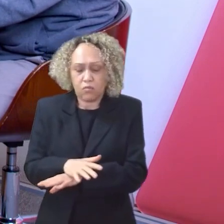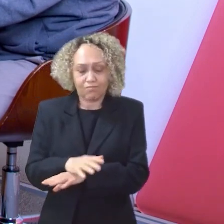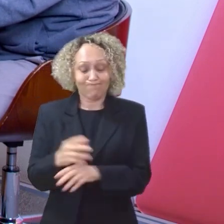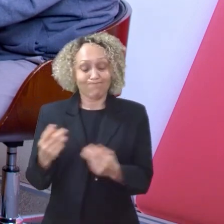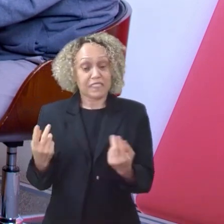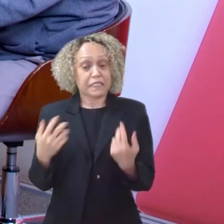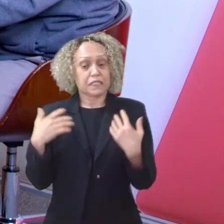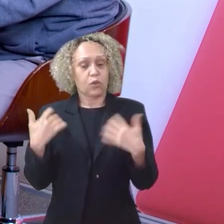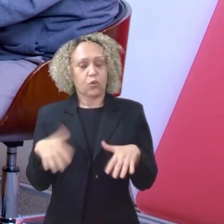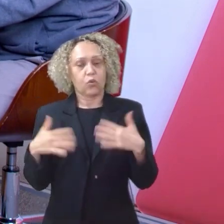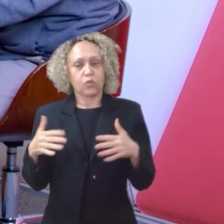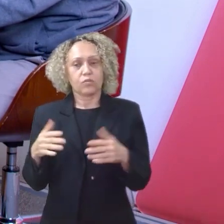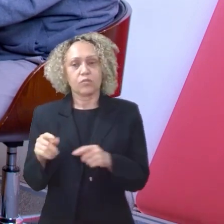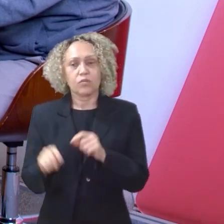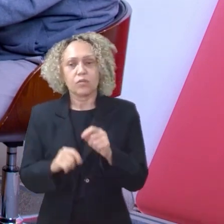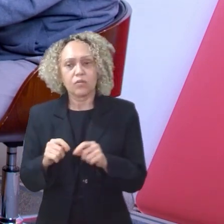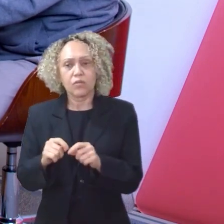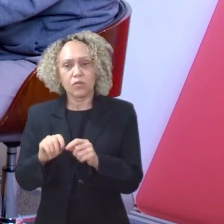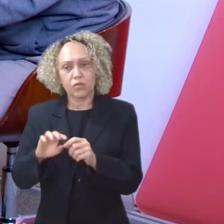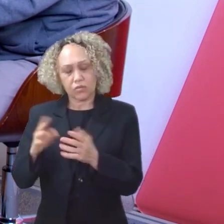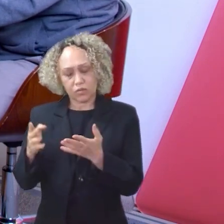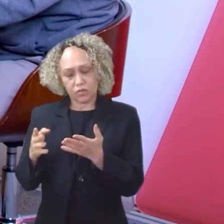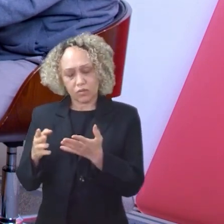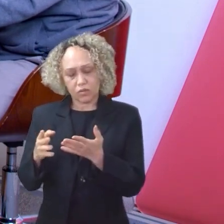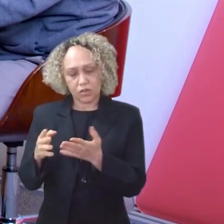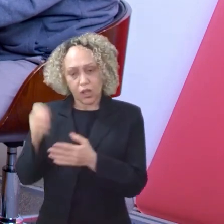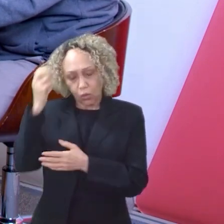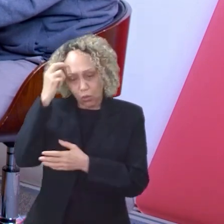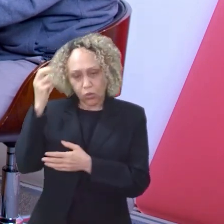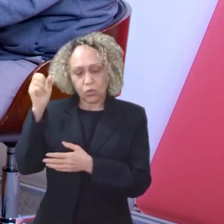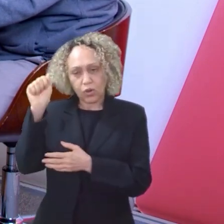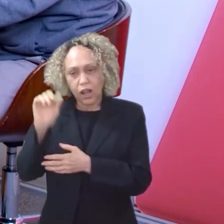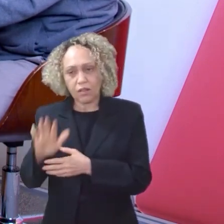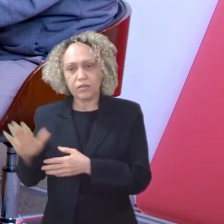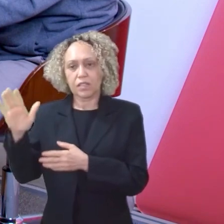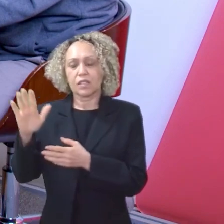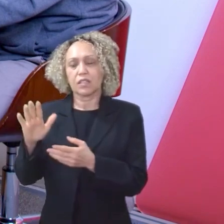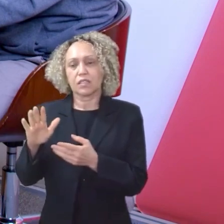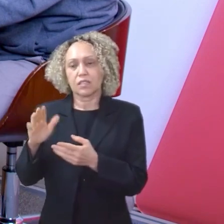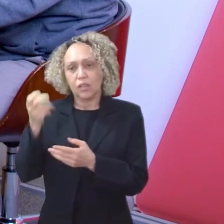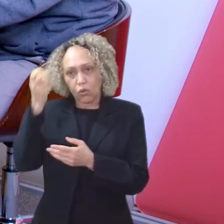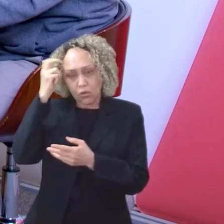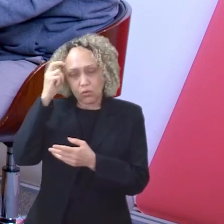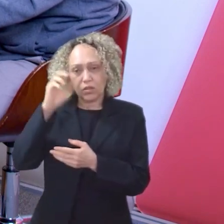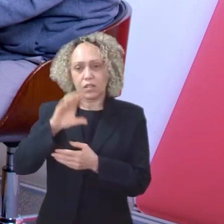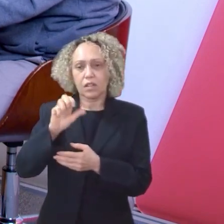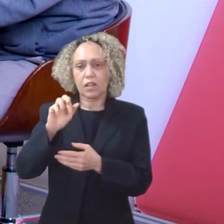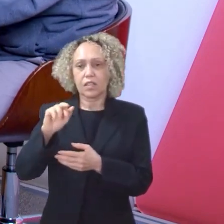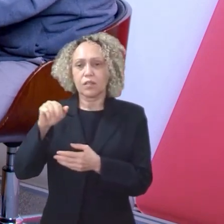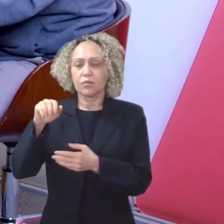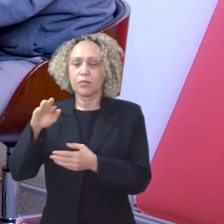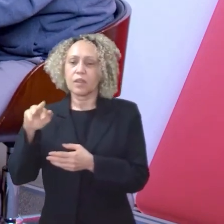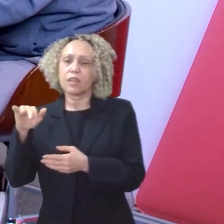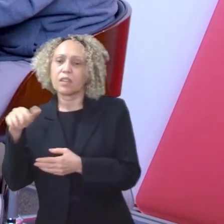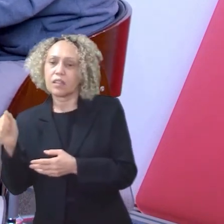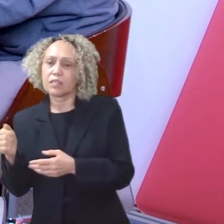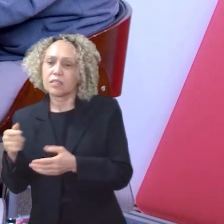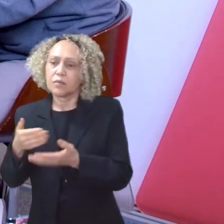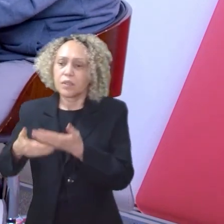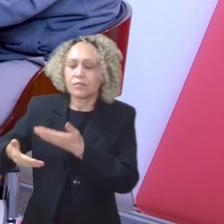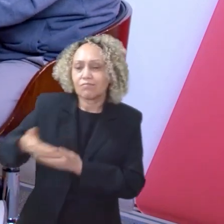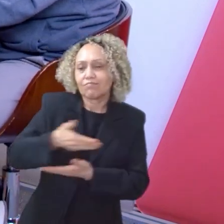Quilombo dos Palmares e no quilombismo e se afastou da cultura africana, da cultura caribenha e nenhuma relação com